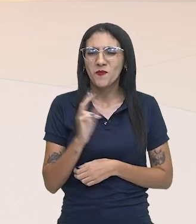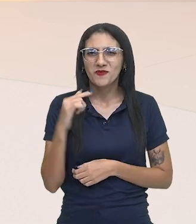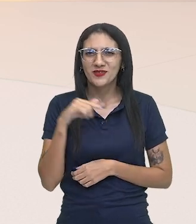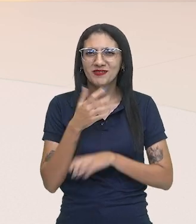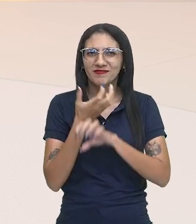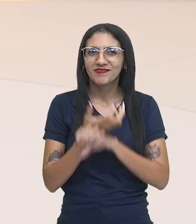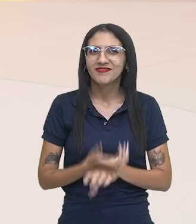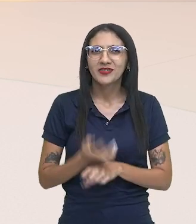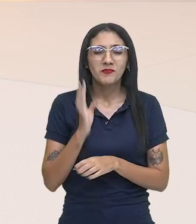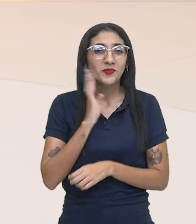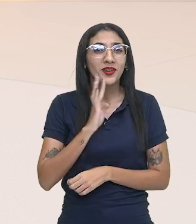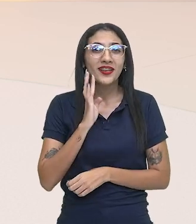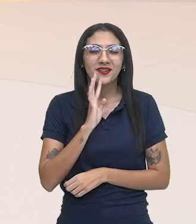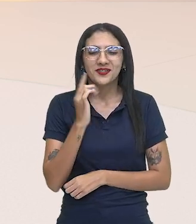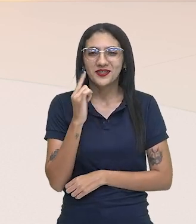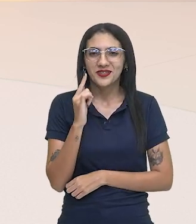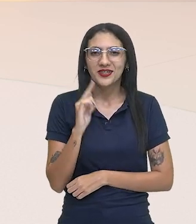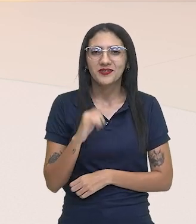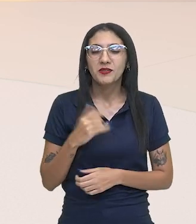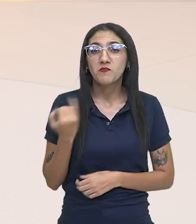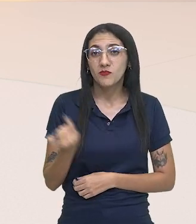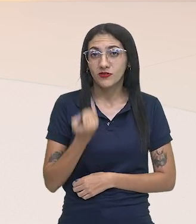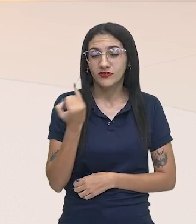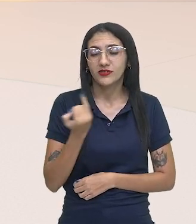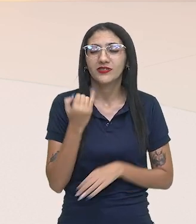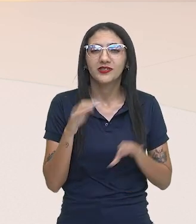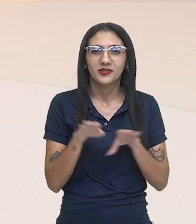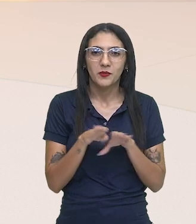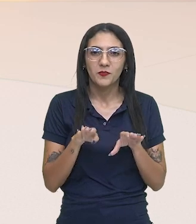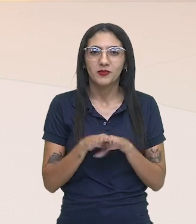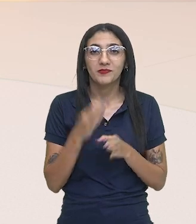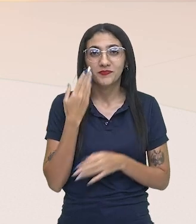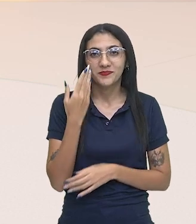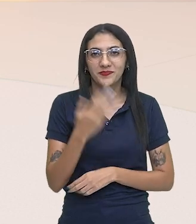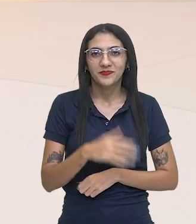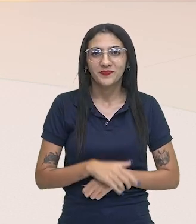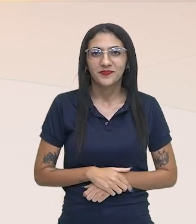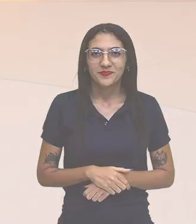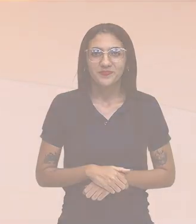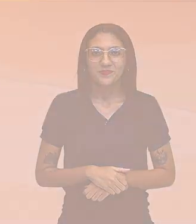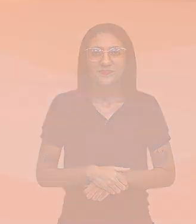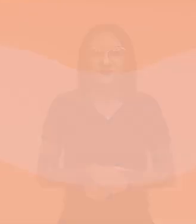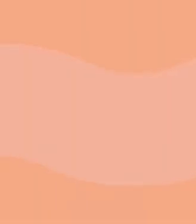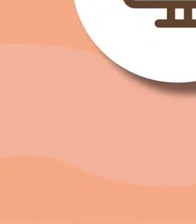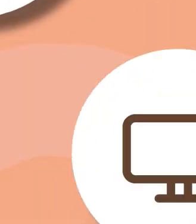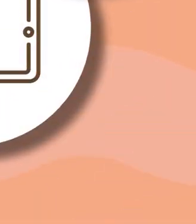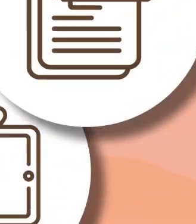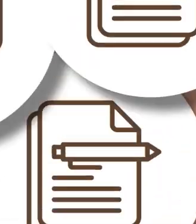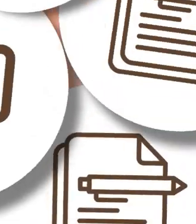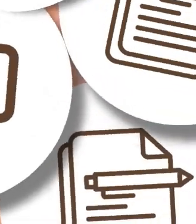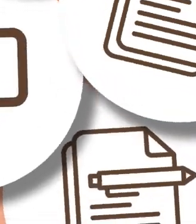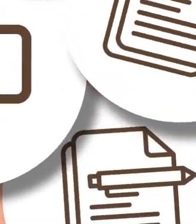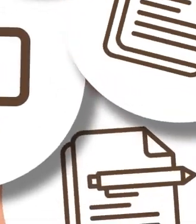tão bacana como é a geografia, tão importante, né, como é a geografia. Vamos lá.